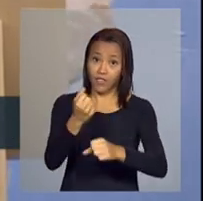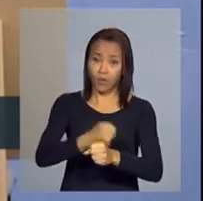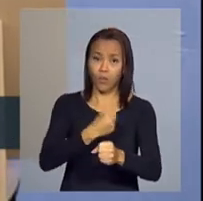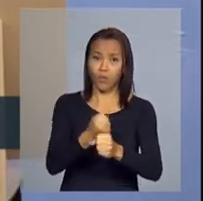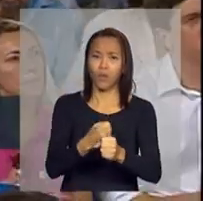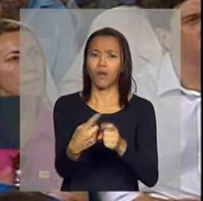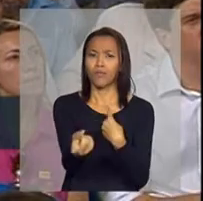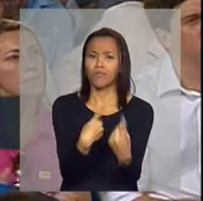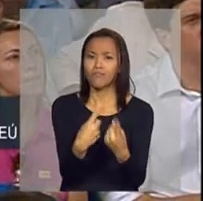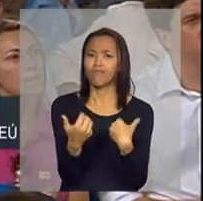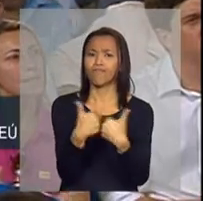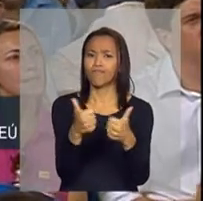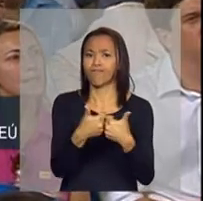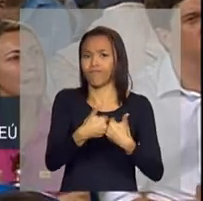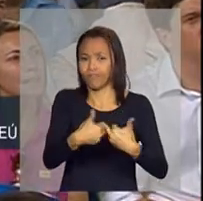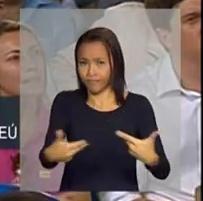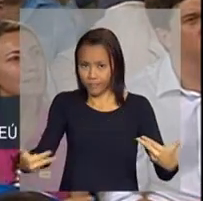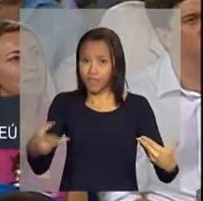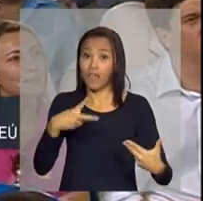pelo governo federal.